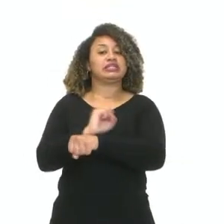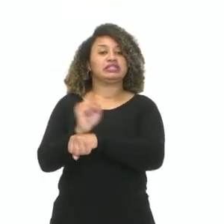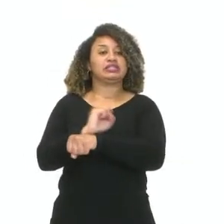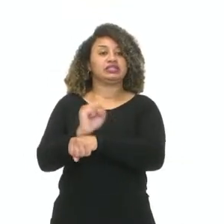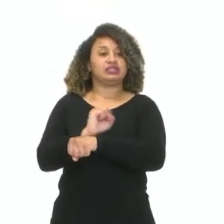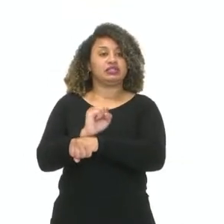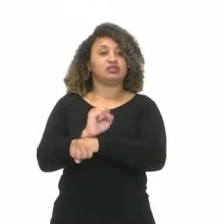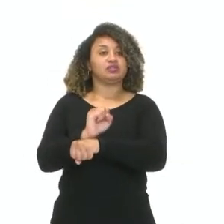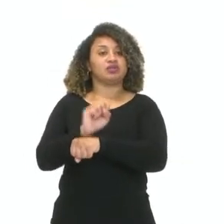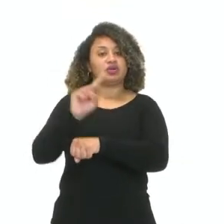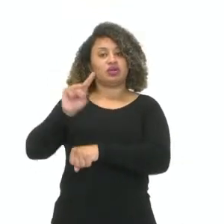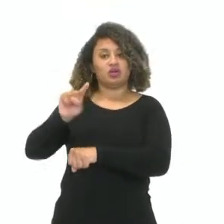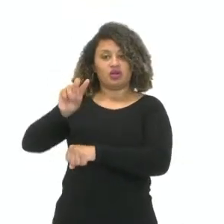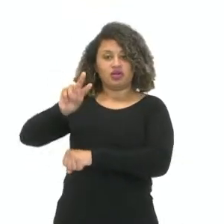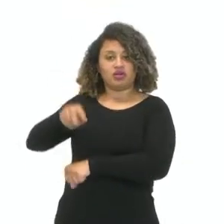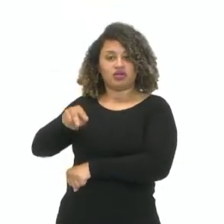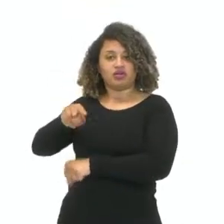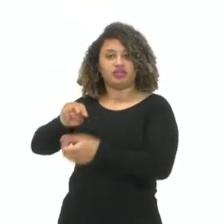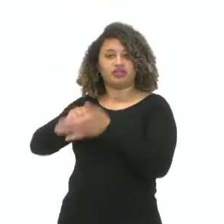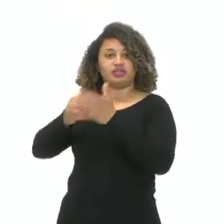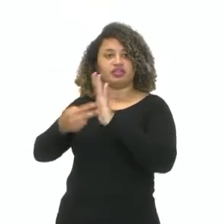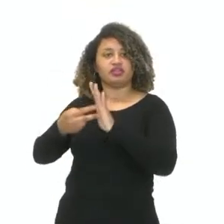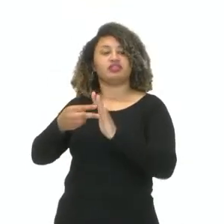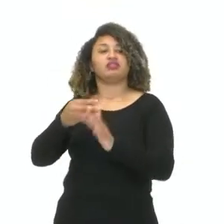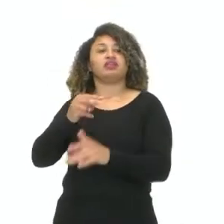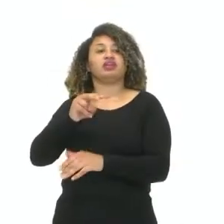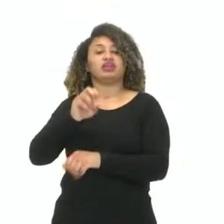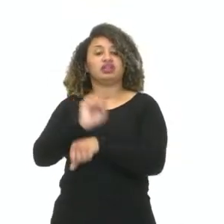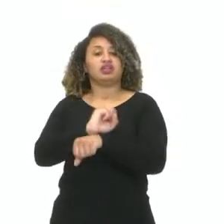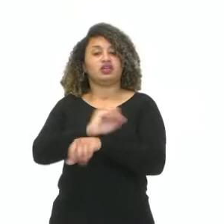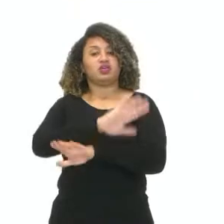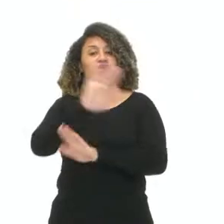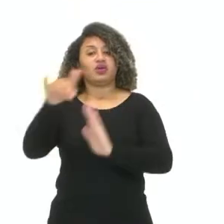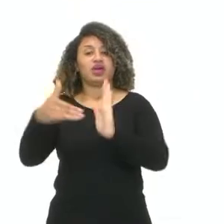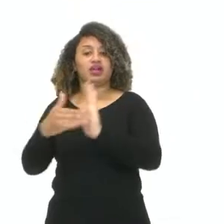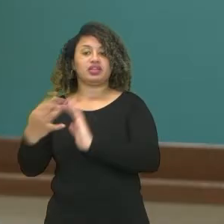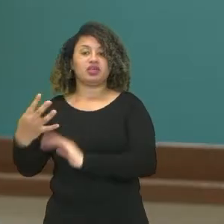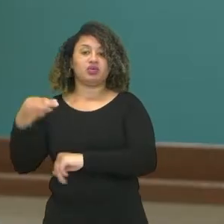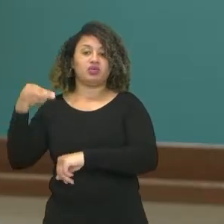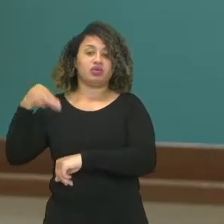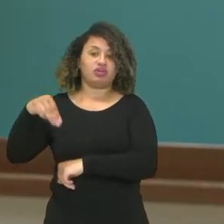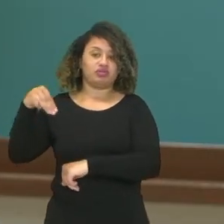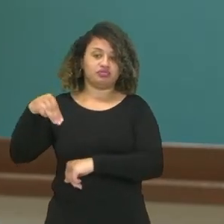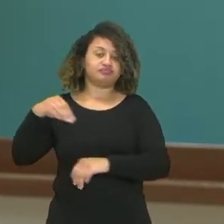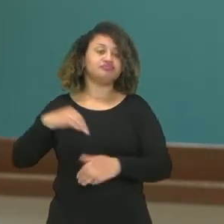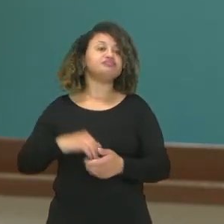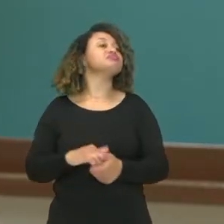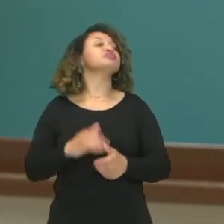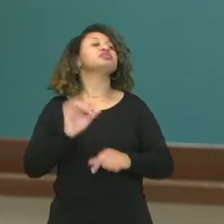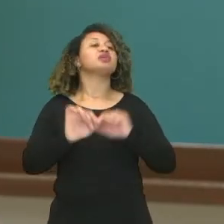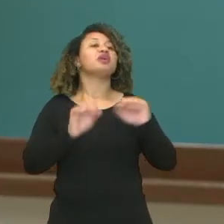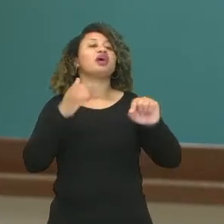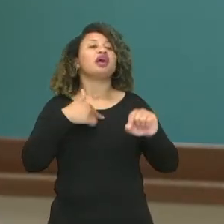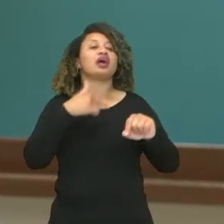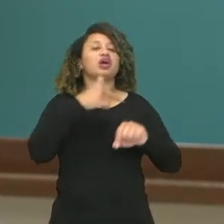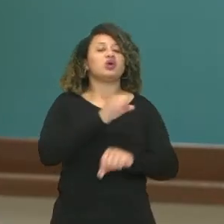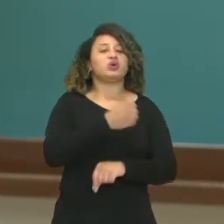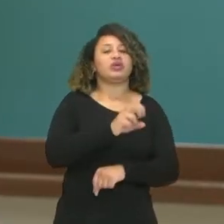aqui significa segundos, a 4 minutos. Então, a gente vai elevar nosso VO2 máximo a 85% a